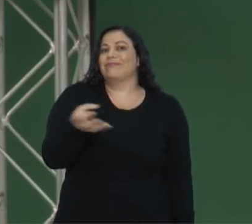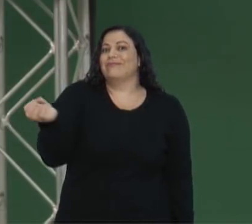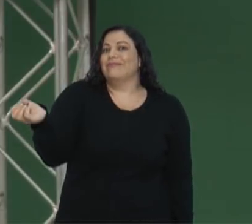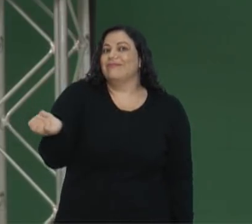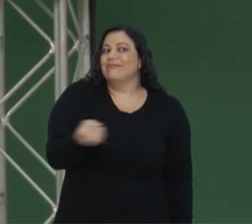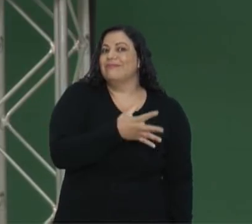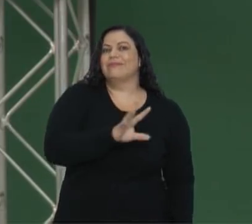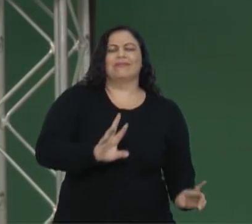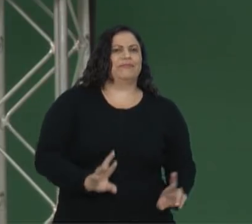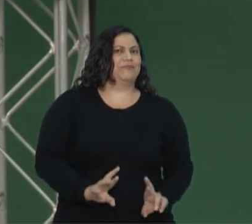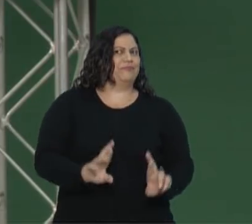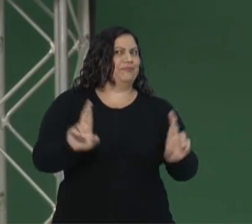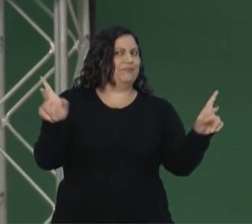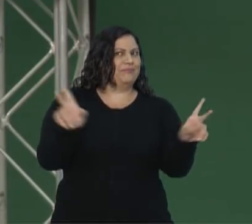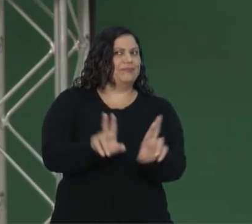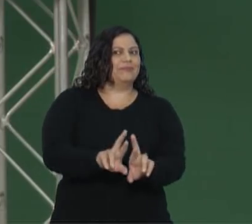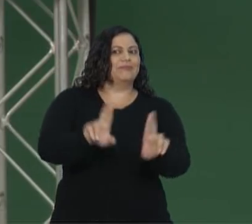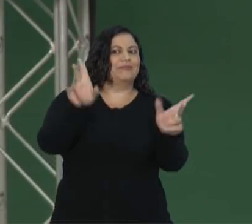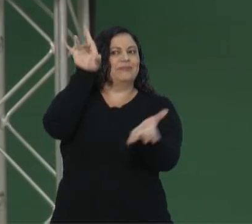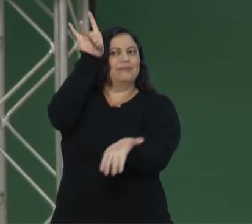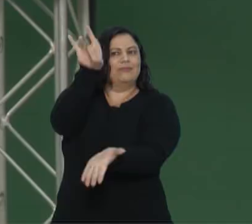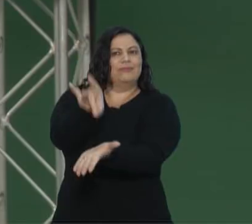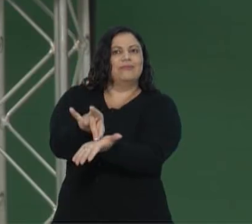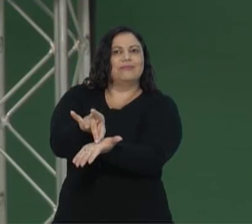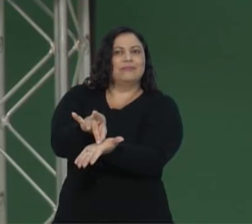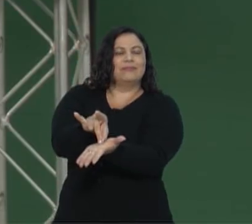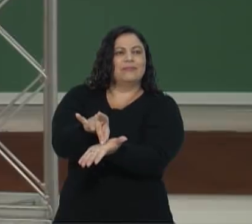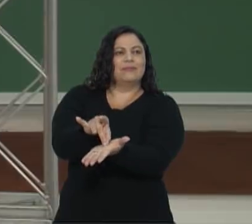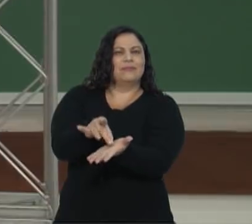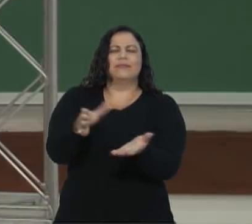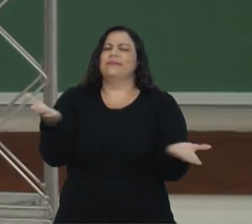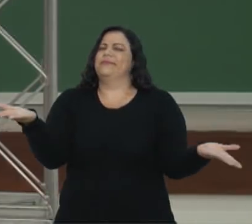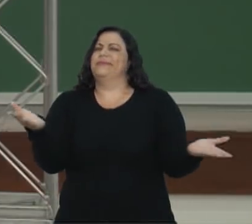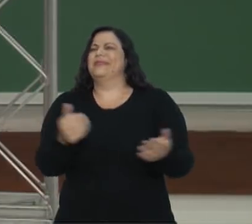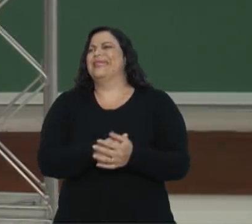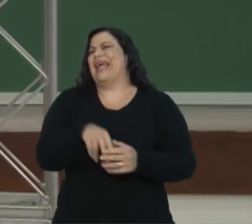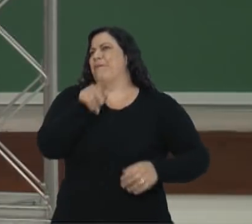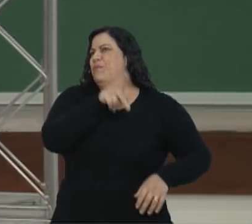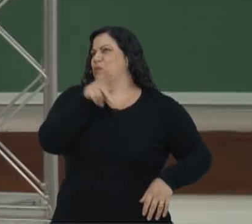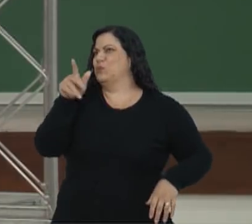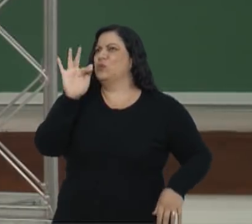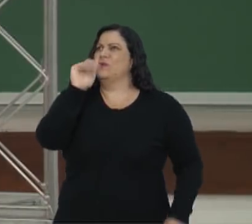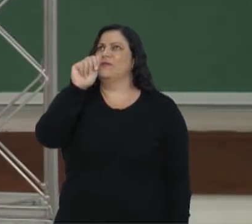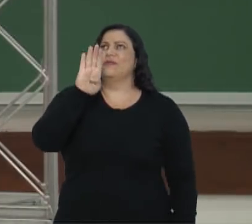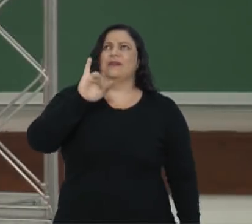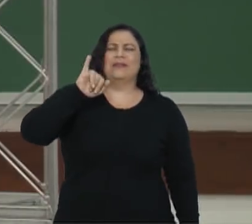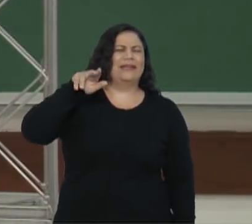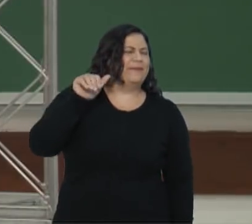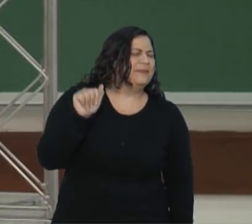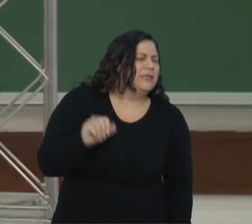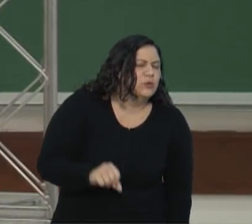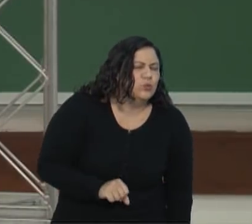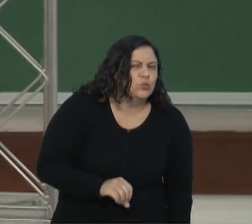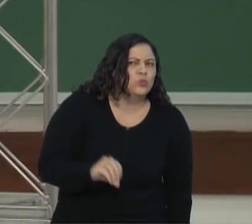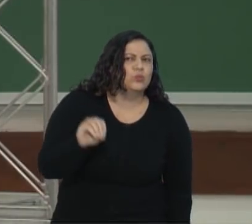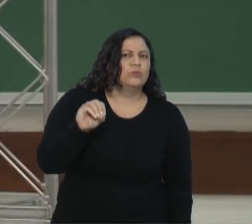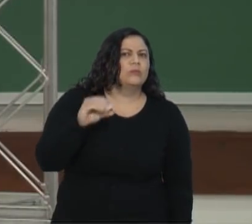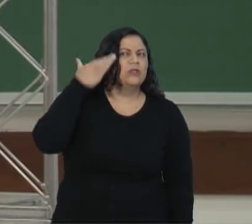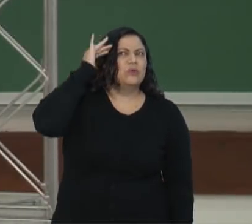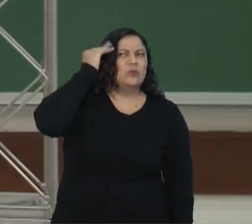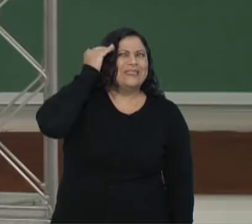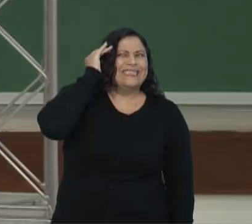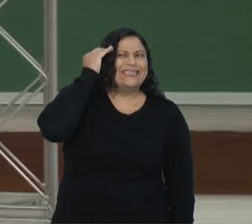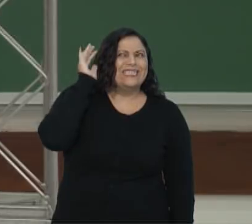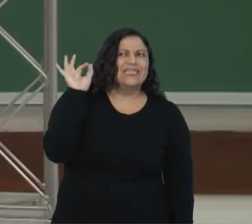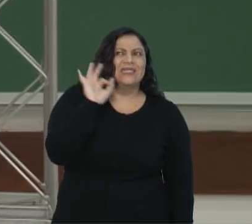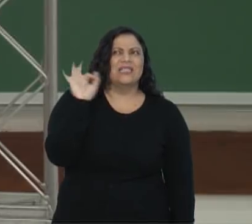totalmente diferente do original. Ah, Fabiano, não entendi muito bem. Eu tenho uma coisa, eu vou mexer, vou